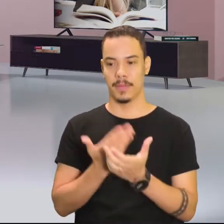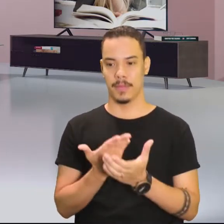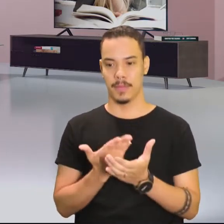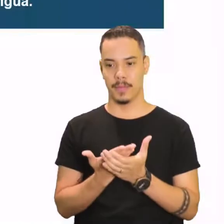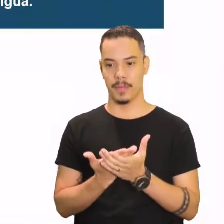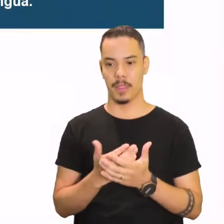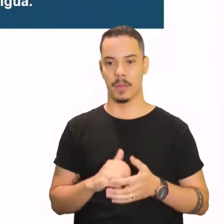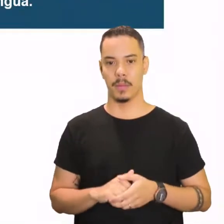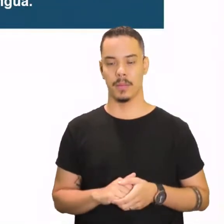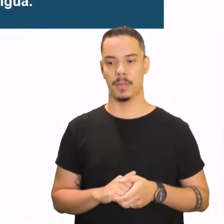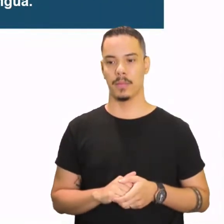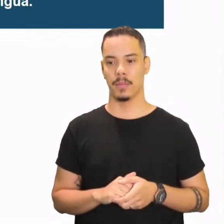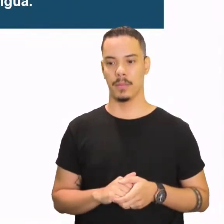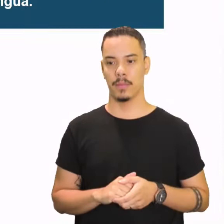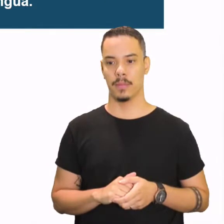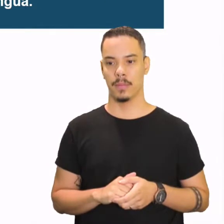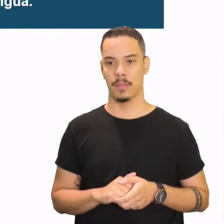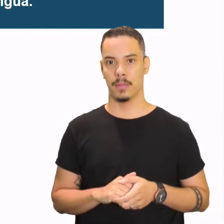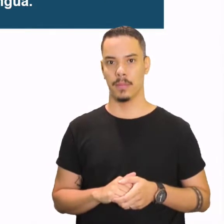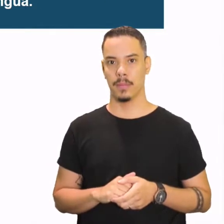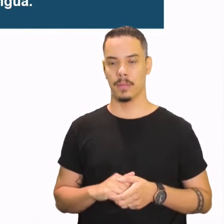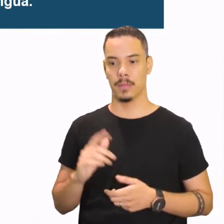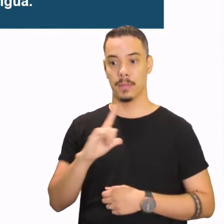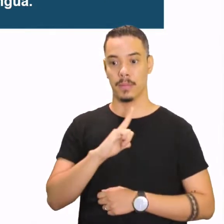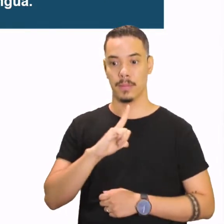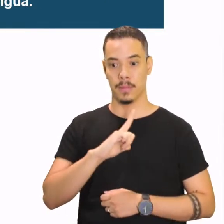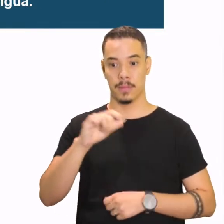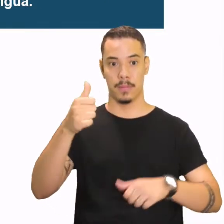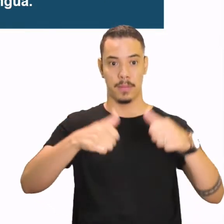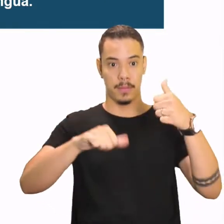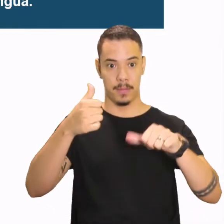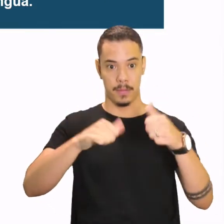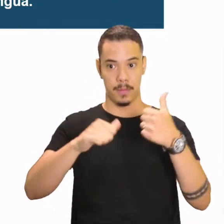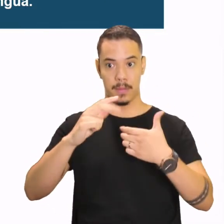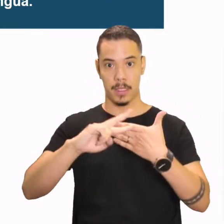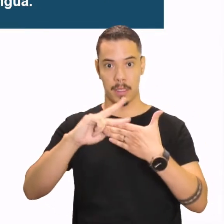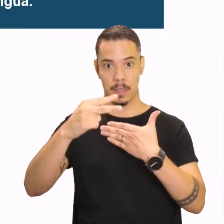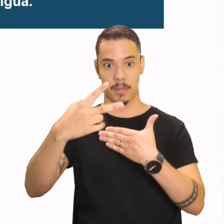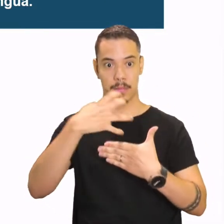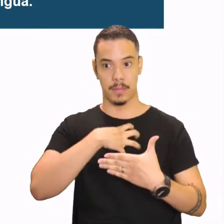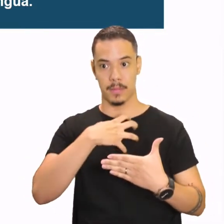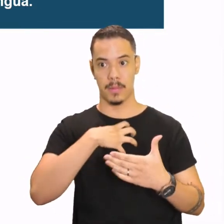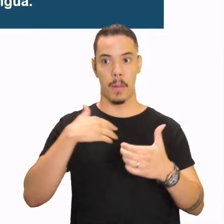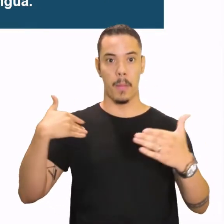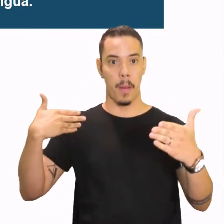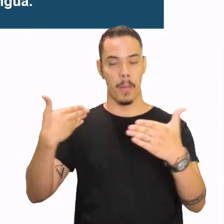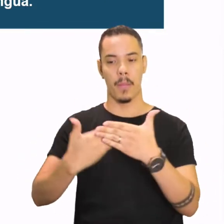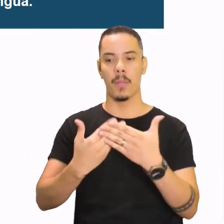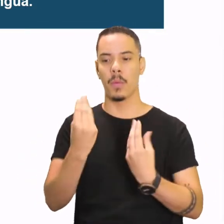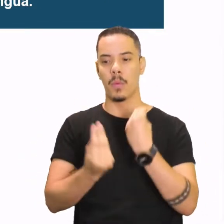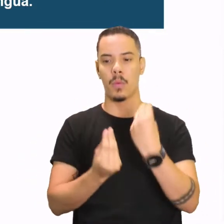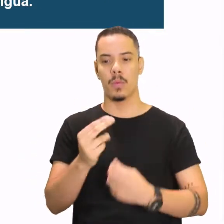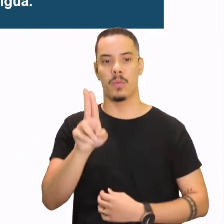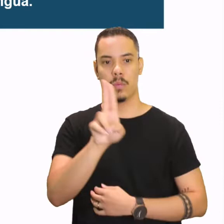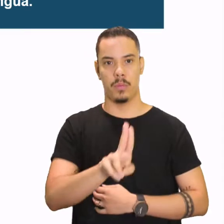aula. Aí nós temos o quê? Analisar os efeitos de sentido decorrente de